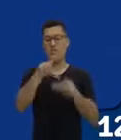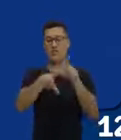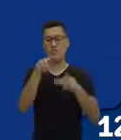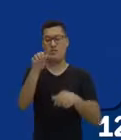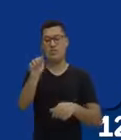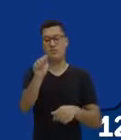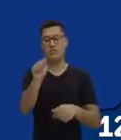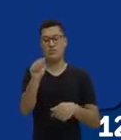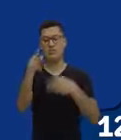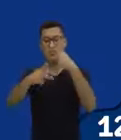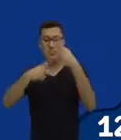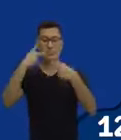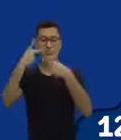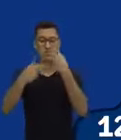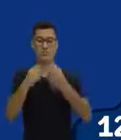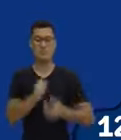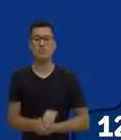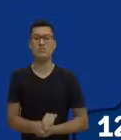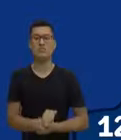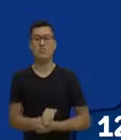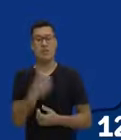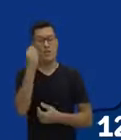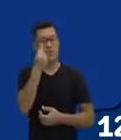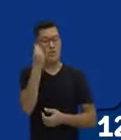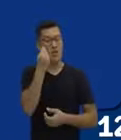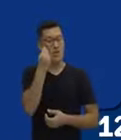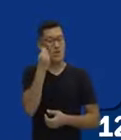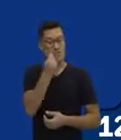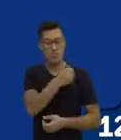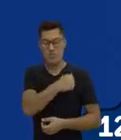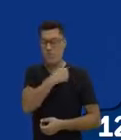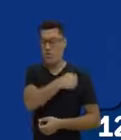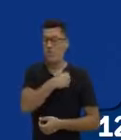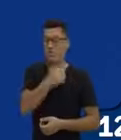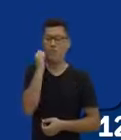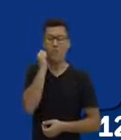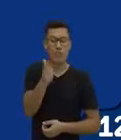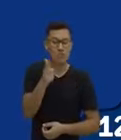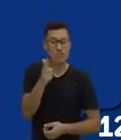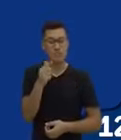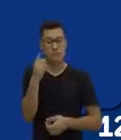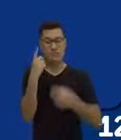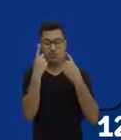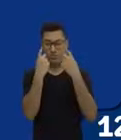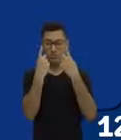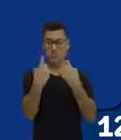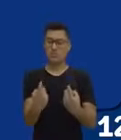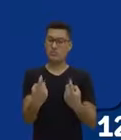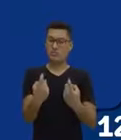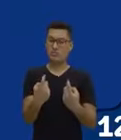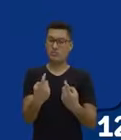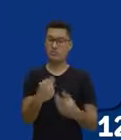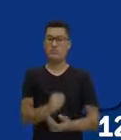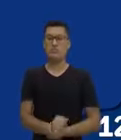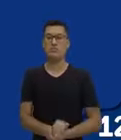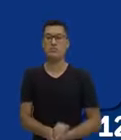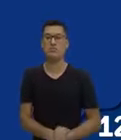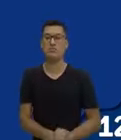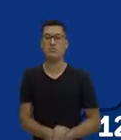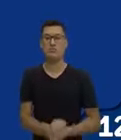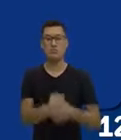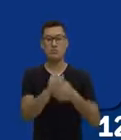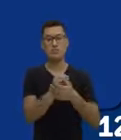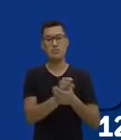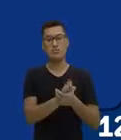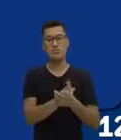falar um negocinho aqui que se nosso aluno conseguir perceber, isso vai ajudar muito. Toda vez que aparecer isso aqui, ó, por cada,